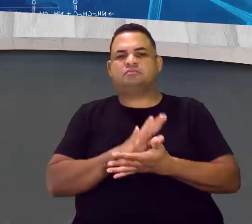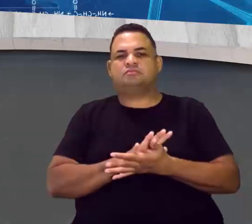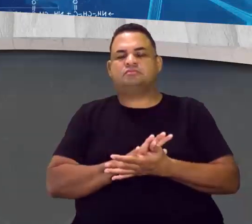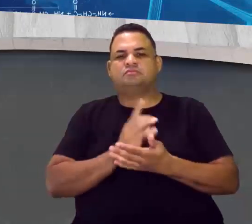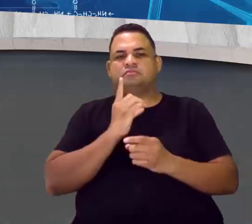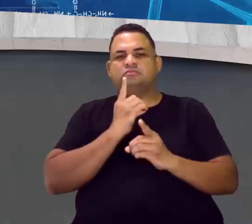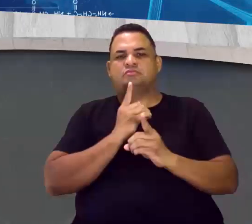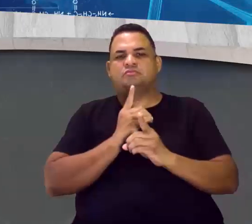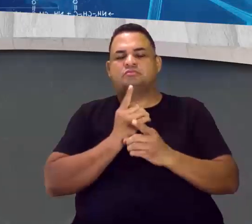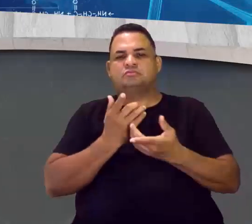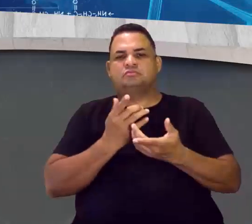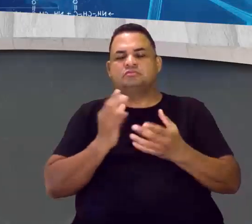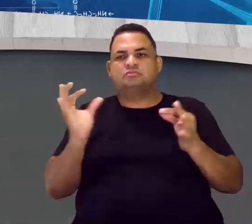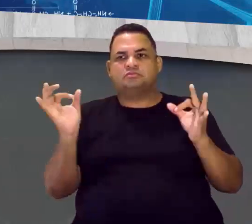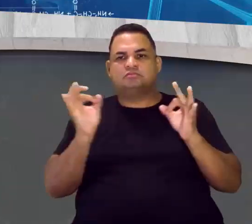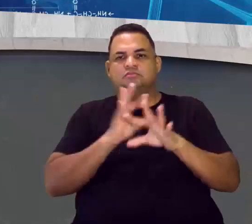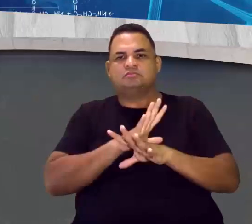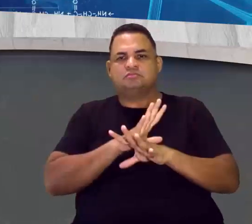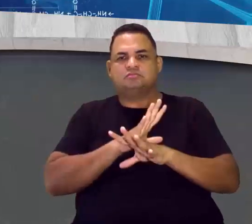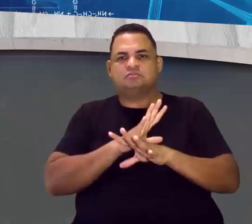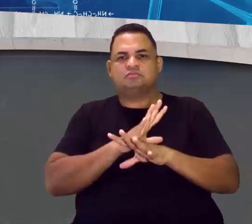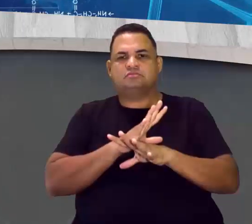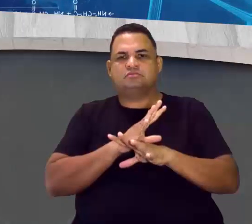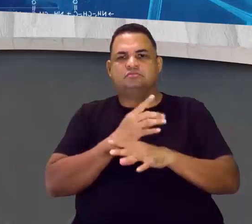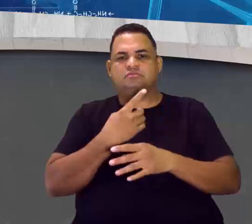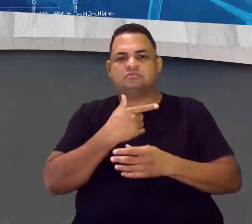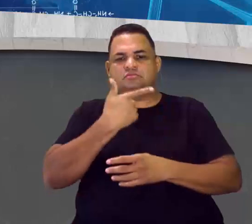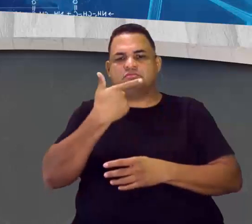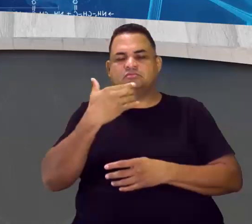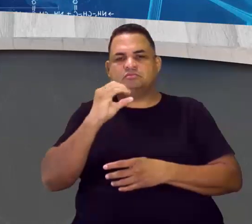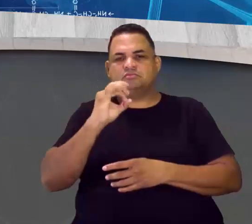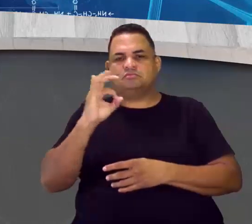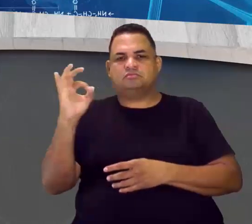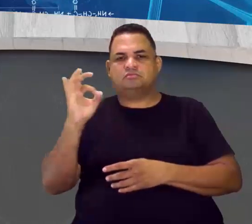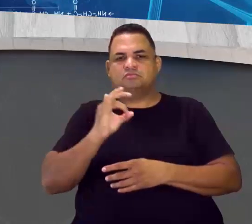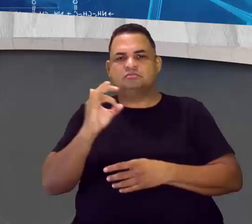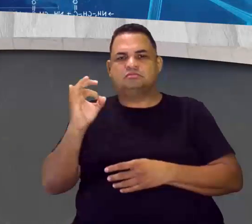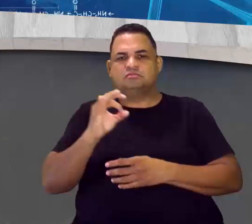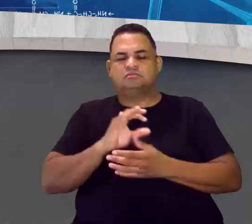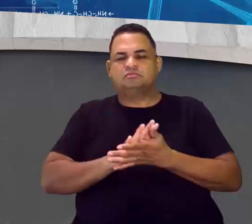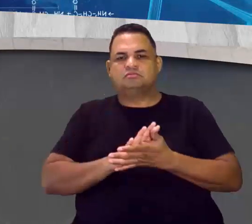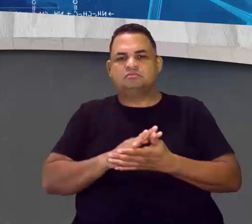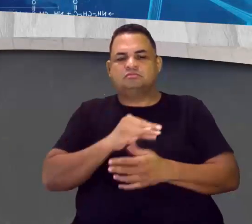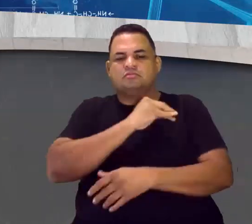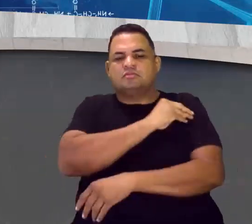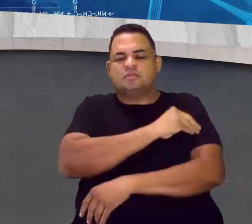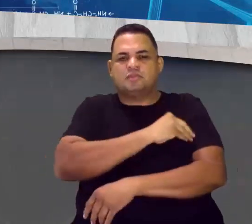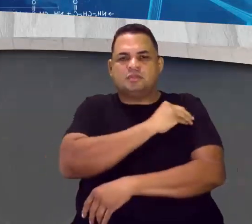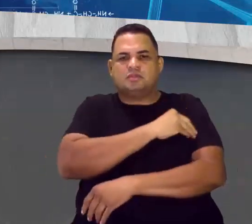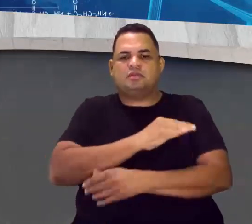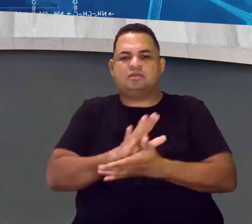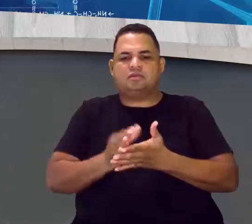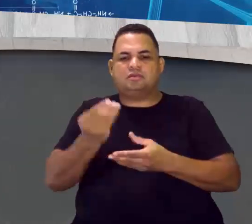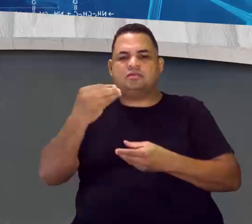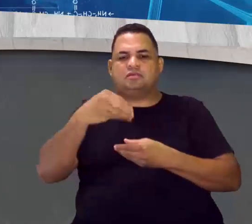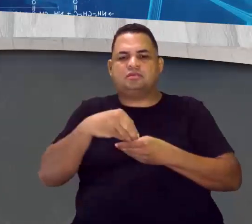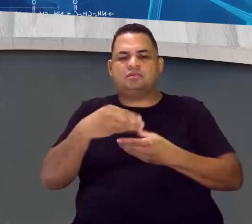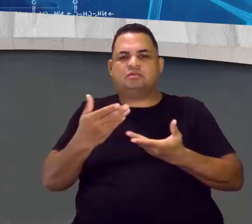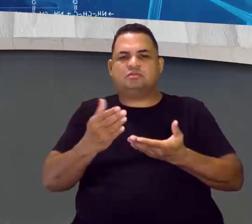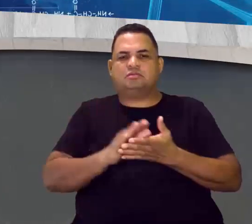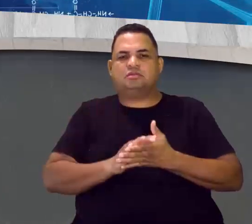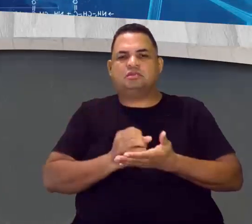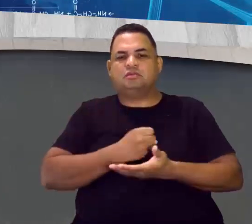conclusão que foi exatamente 20% de álcool que existia naquela